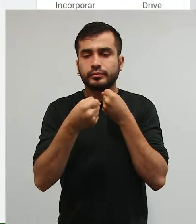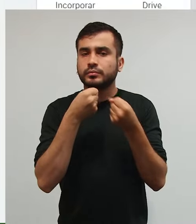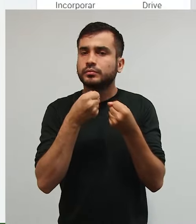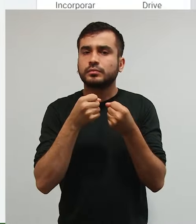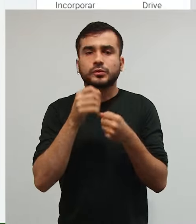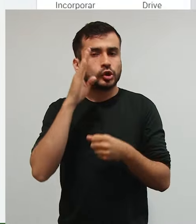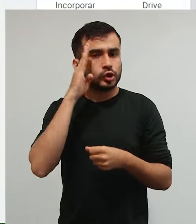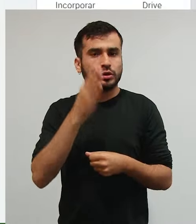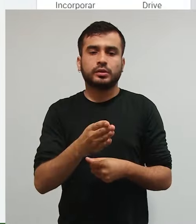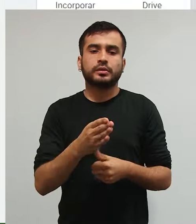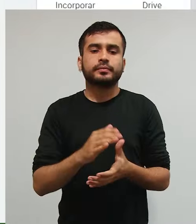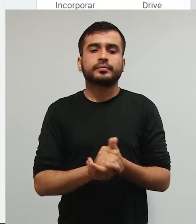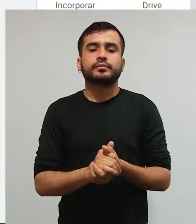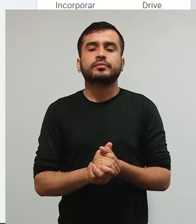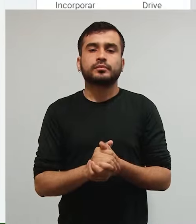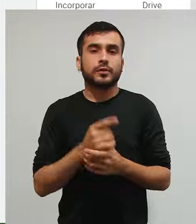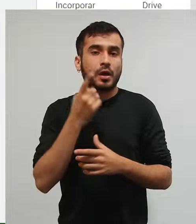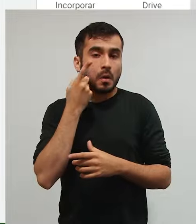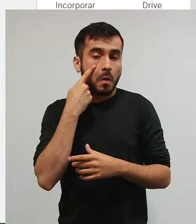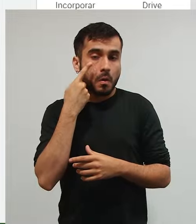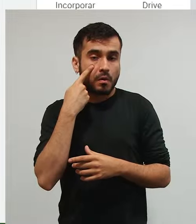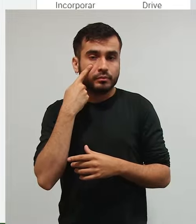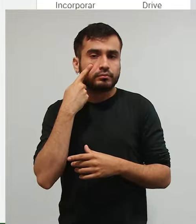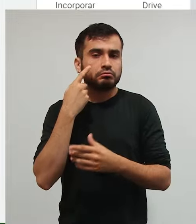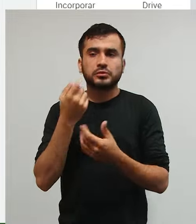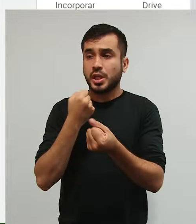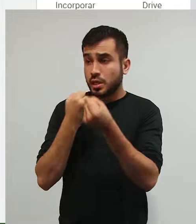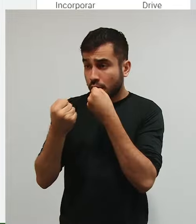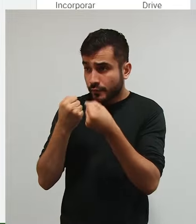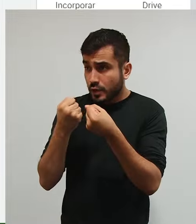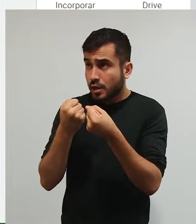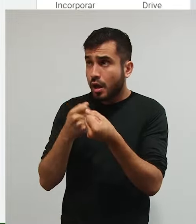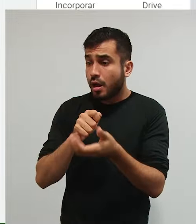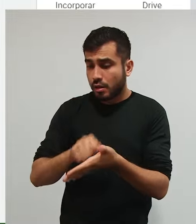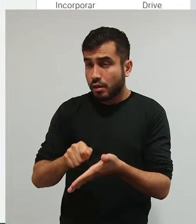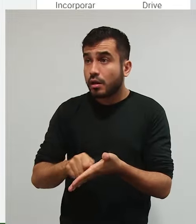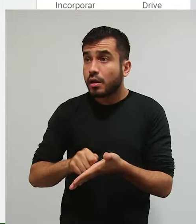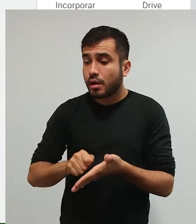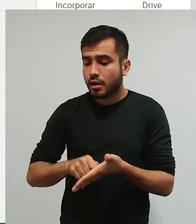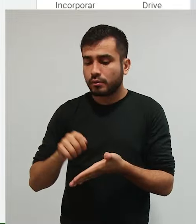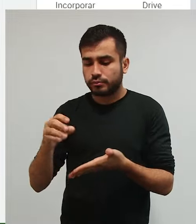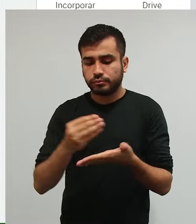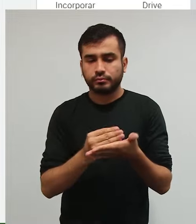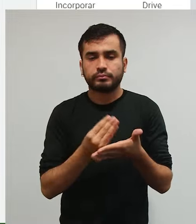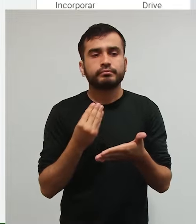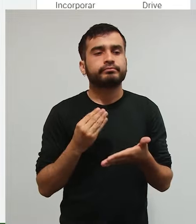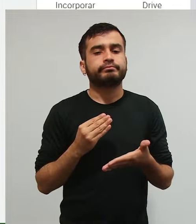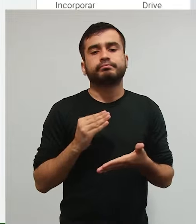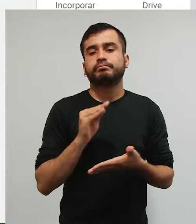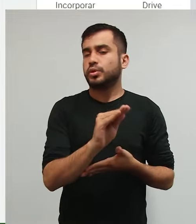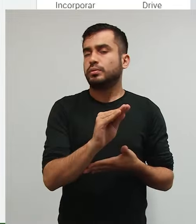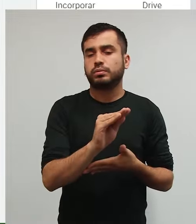transcrição, você vai literalmente trazer aqui os trechos da entrevista, tá? Então, vou deixar aqui até entre parênteses,